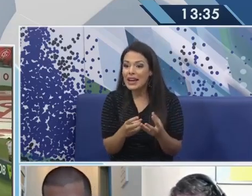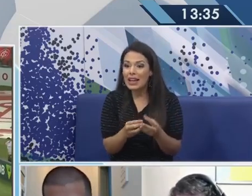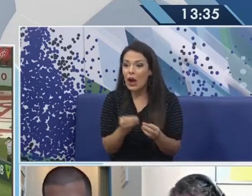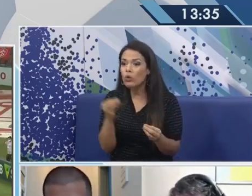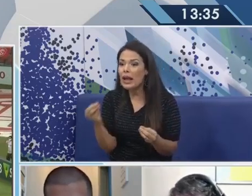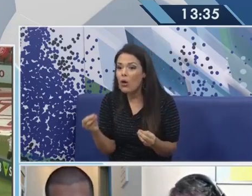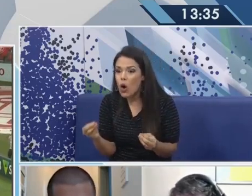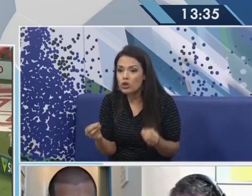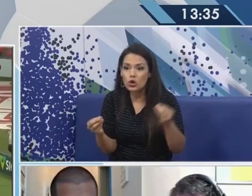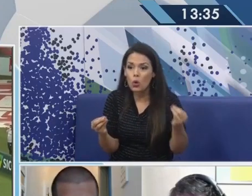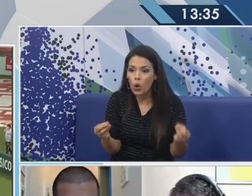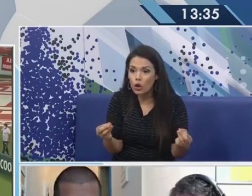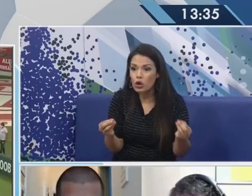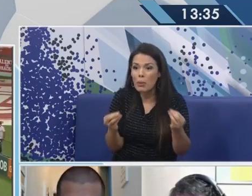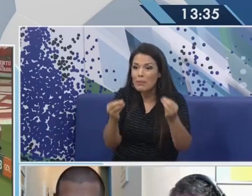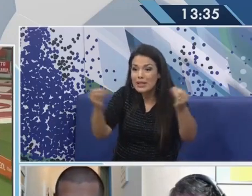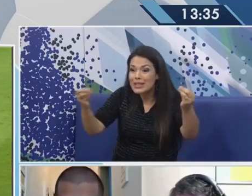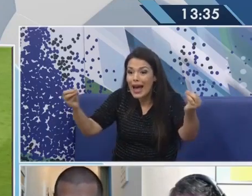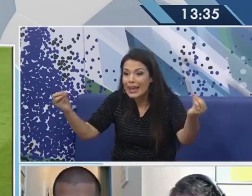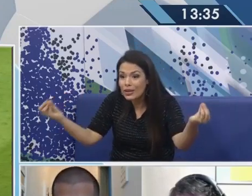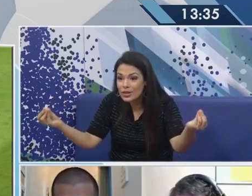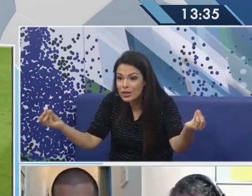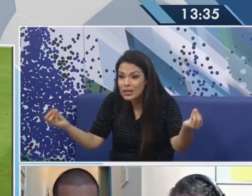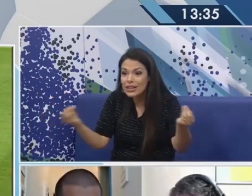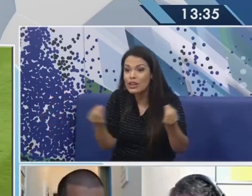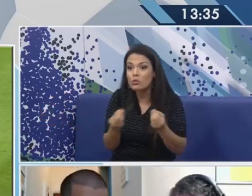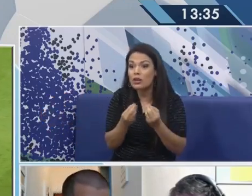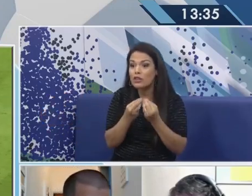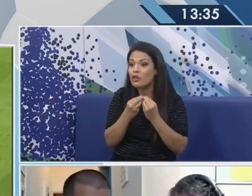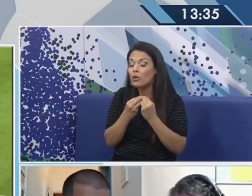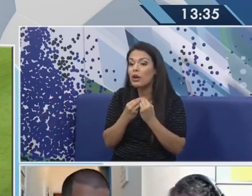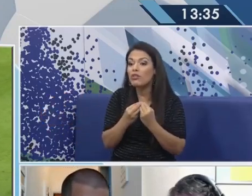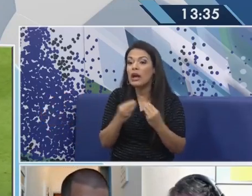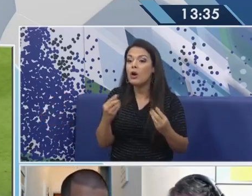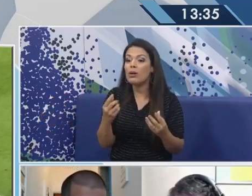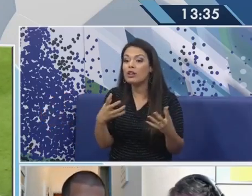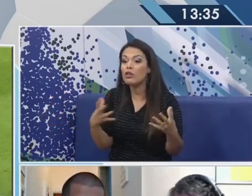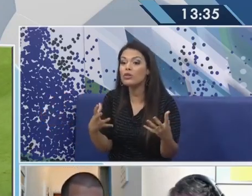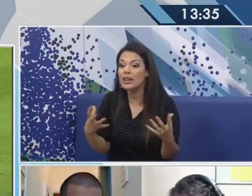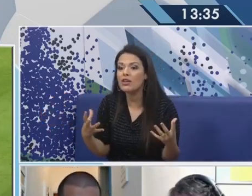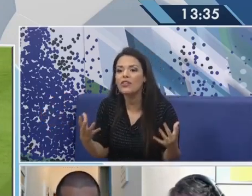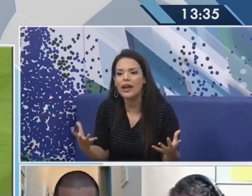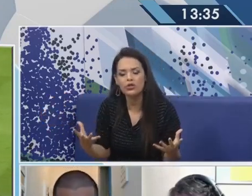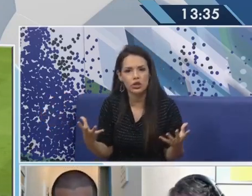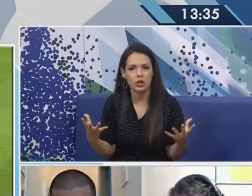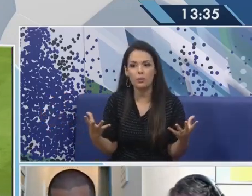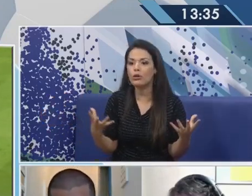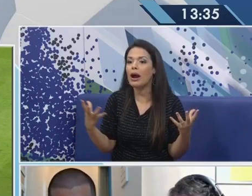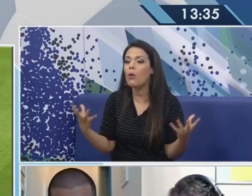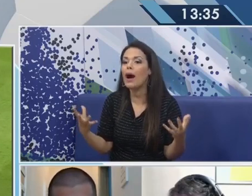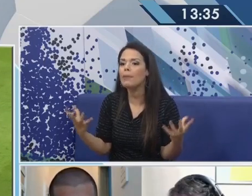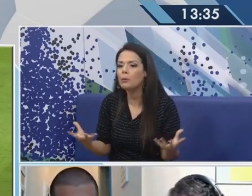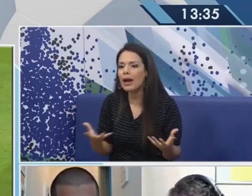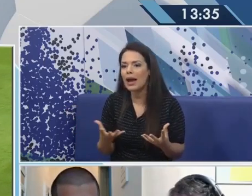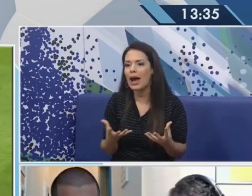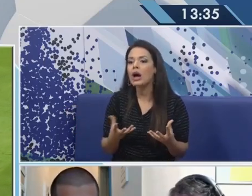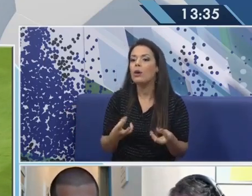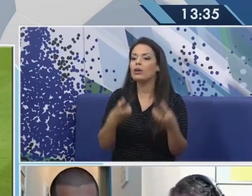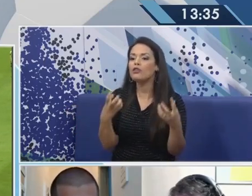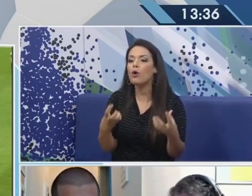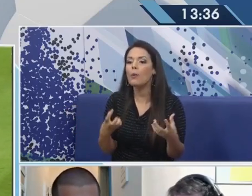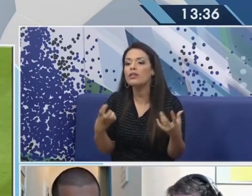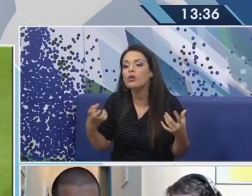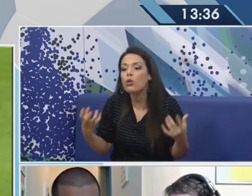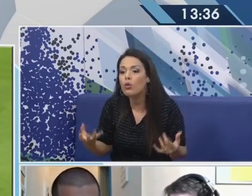aí é um negócio ou outro, é uma bizarrice que deixa o Botafogo não ver. O Botafogo sai na frente, gente. O Pedro Raul abre o placar.